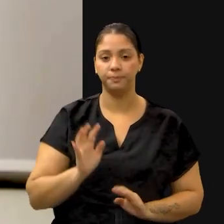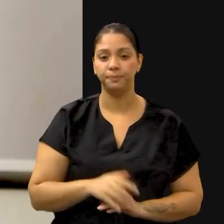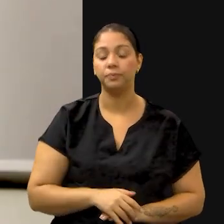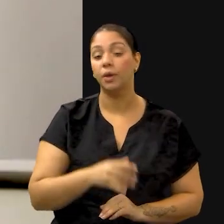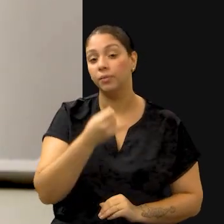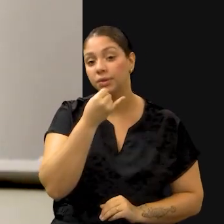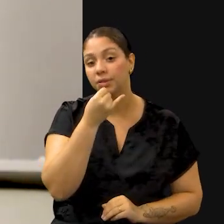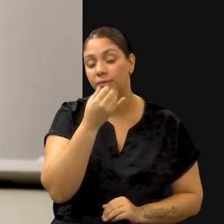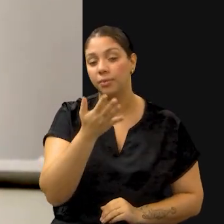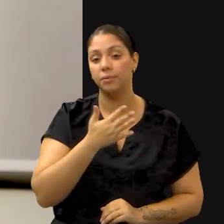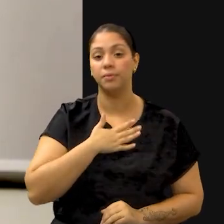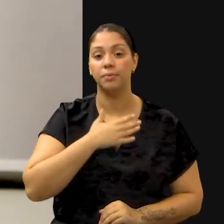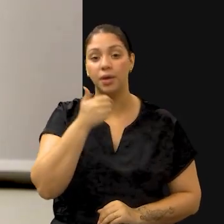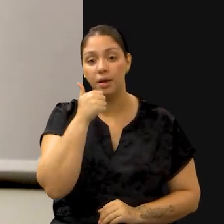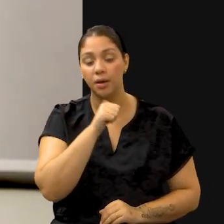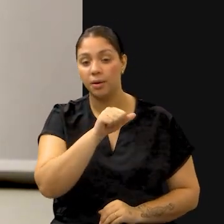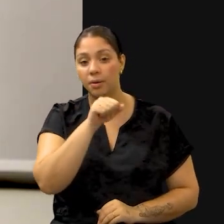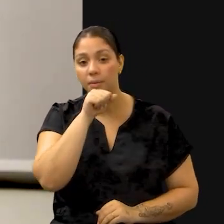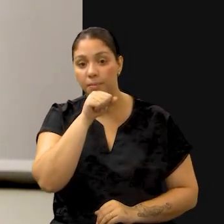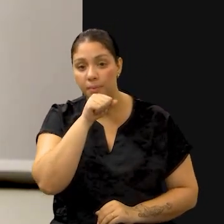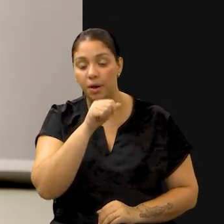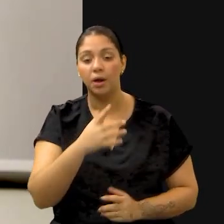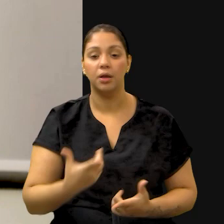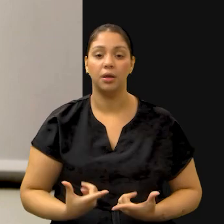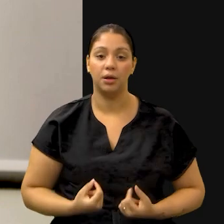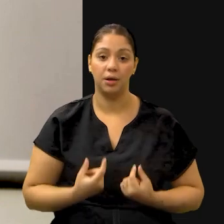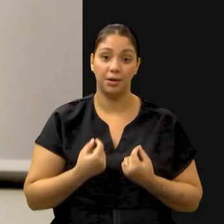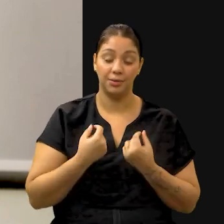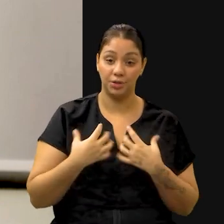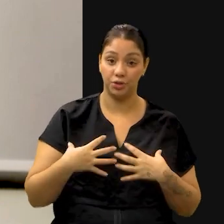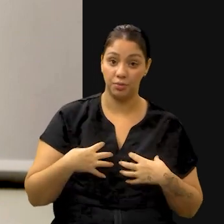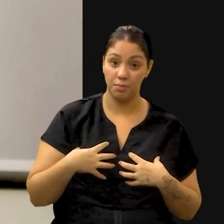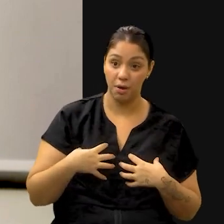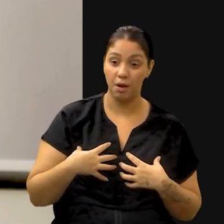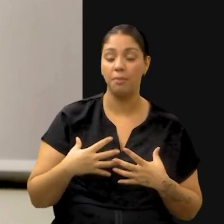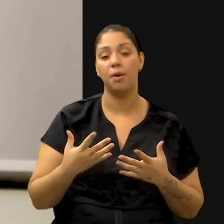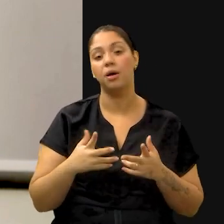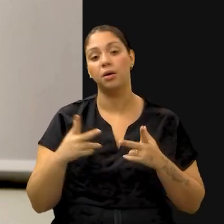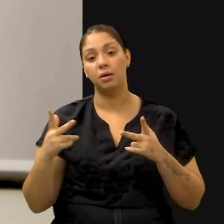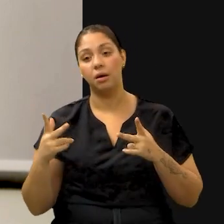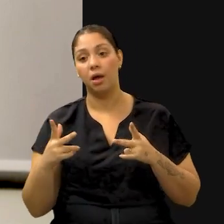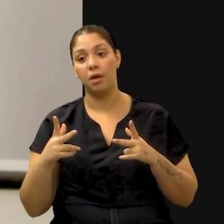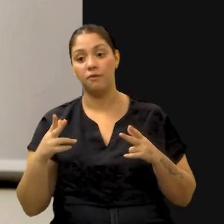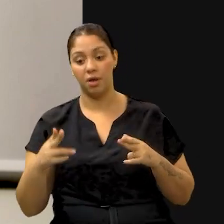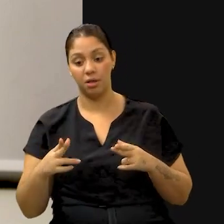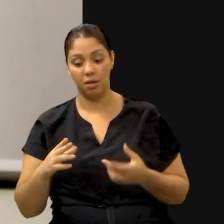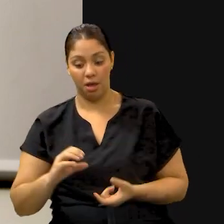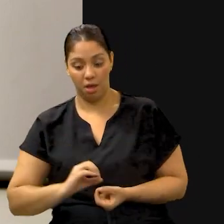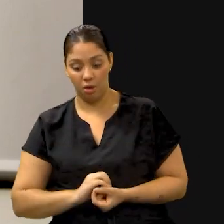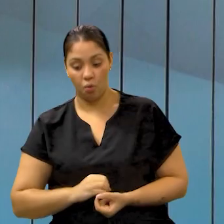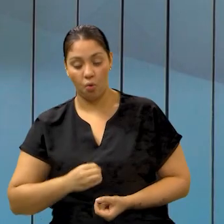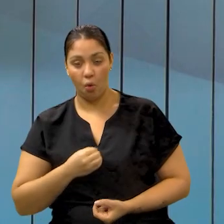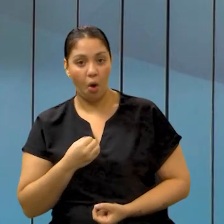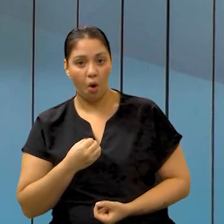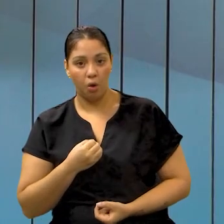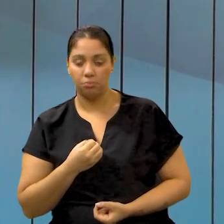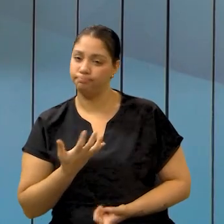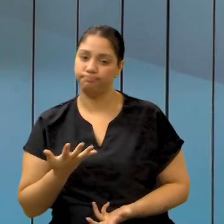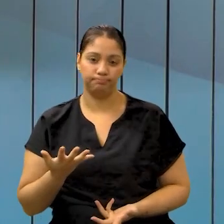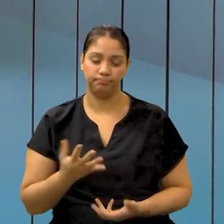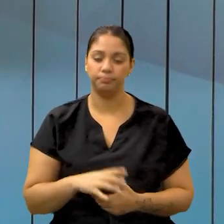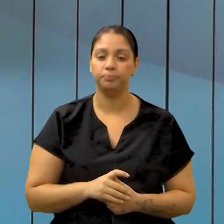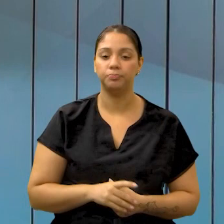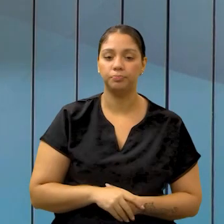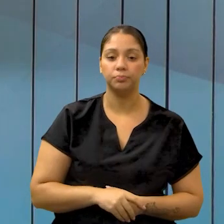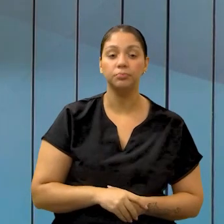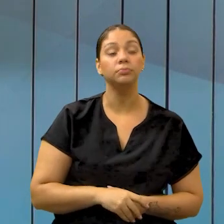mãe tendo câncer de mama, eu tenha um maior risco de ter um câncer de colo, por exemplo. Bem explicado agora, ficou